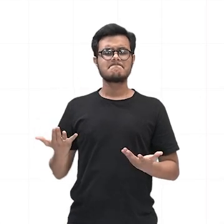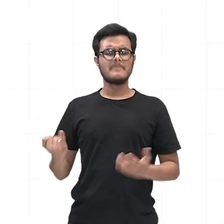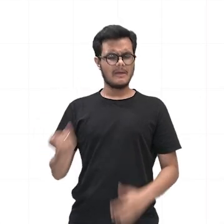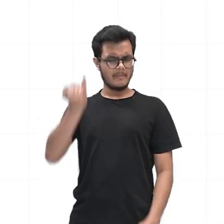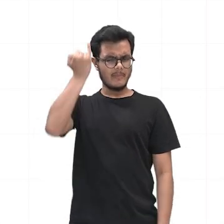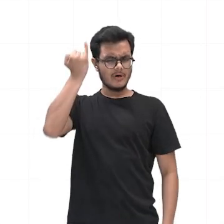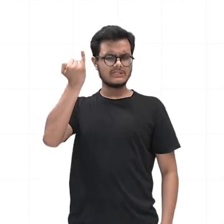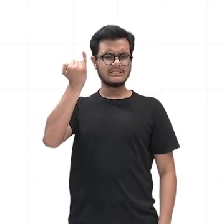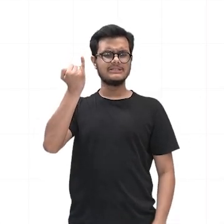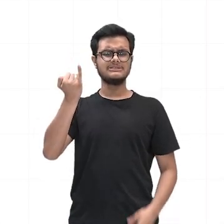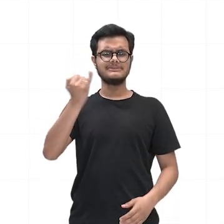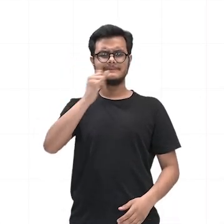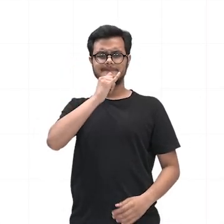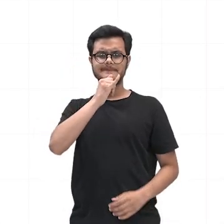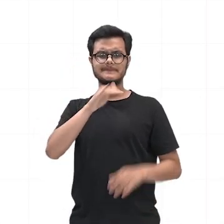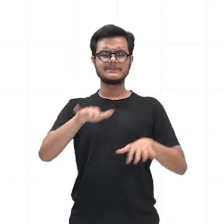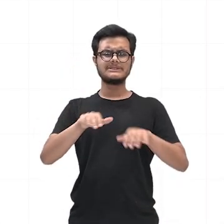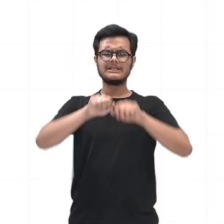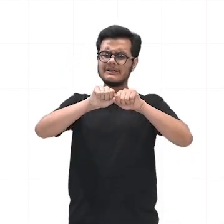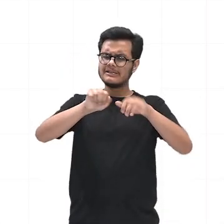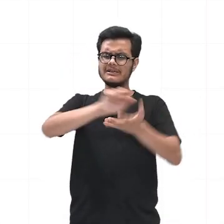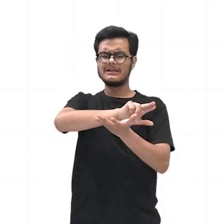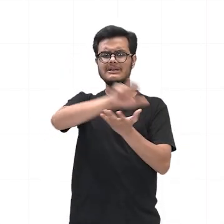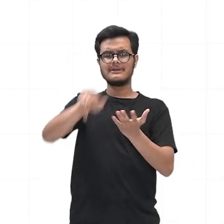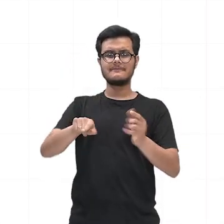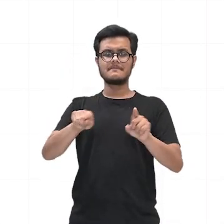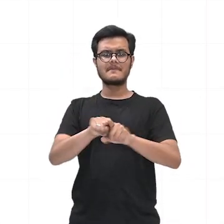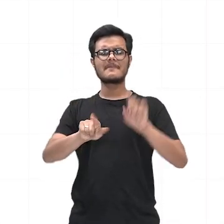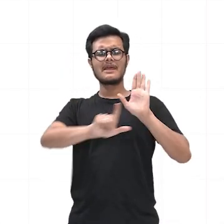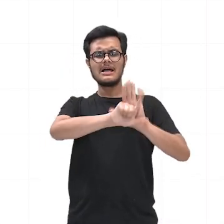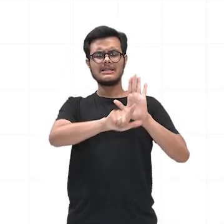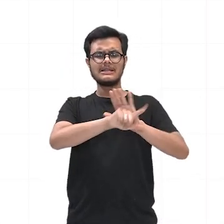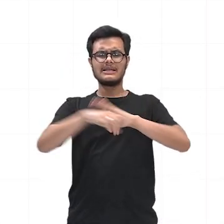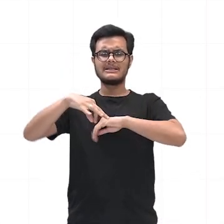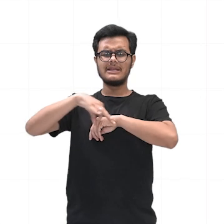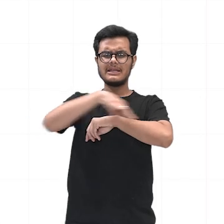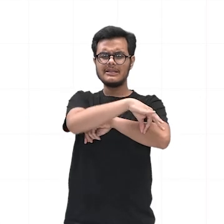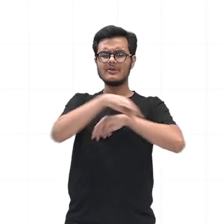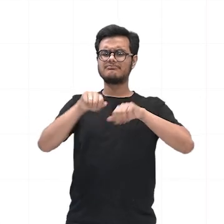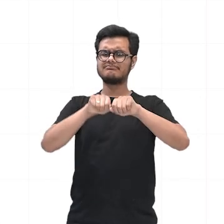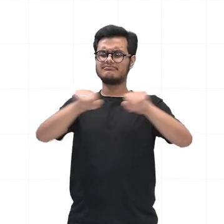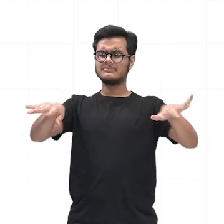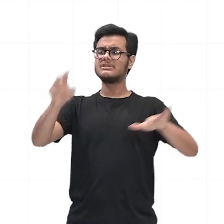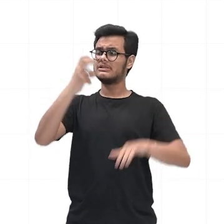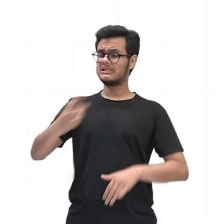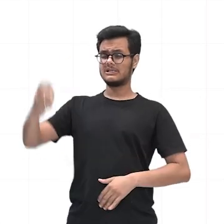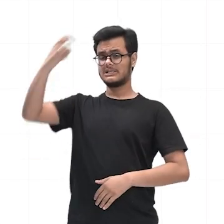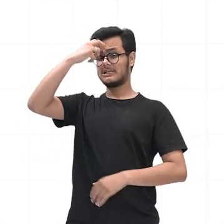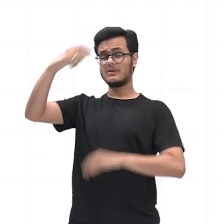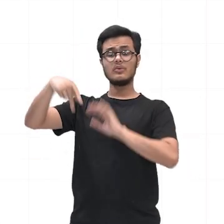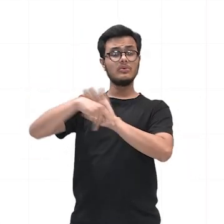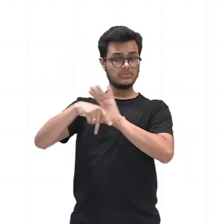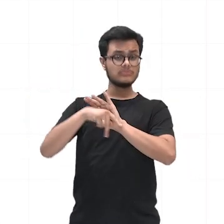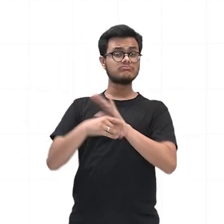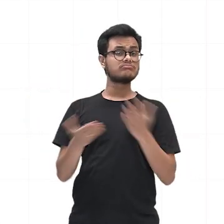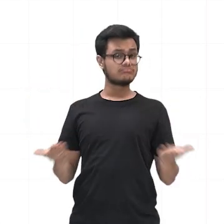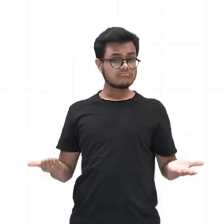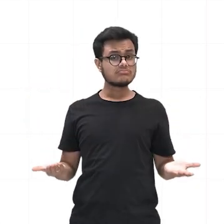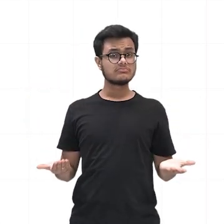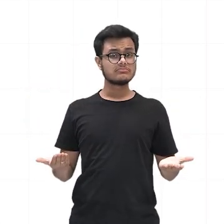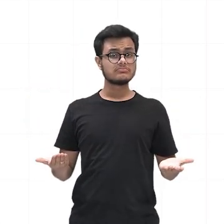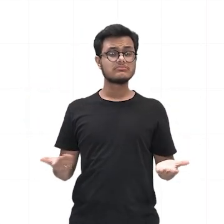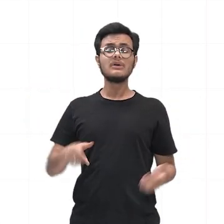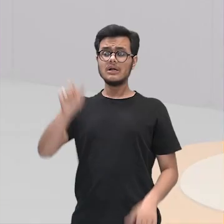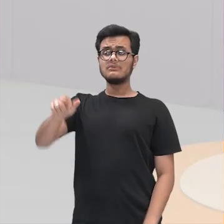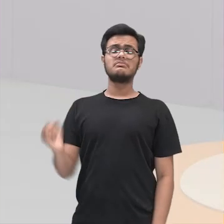realizações significativas em várias áreas, incluindo legislação, arquitetura, expansão territorial e